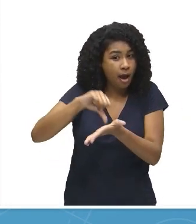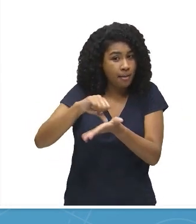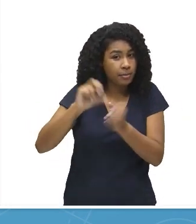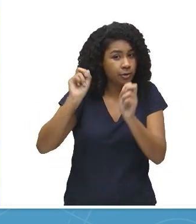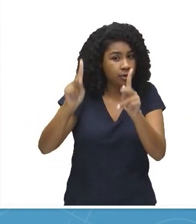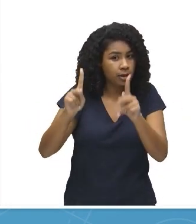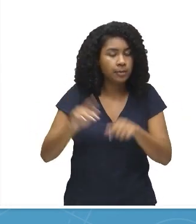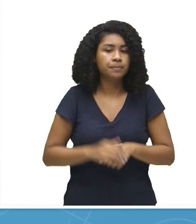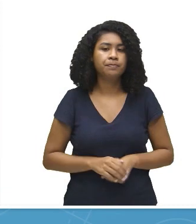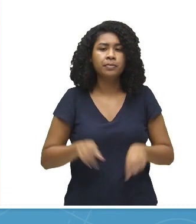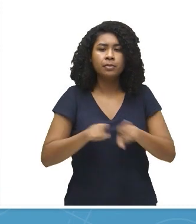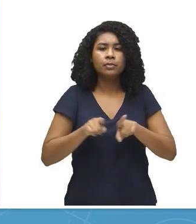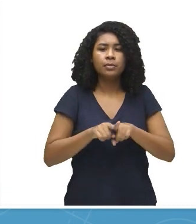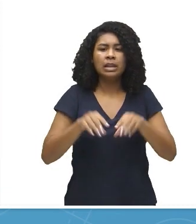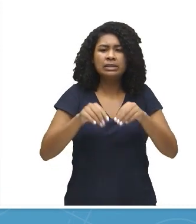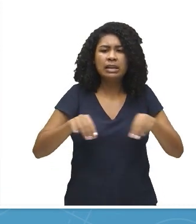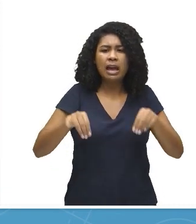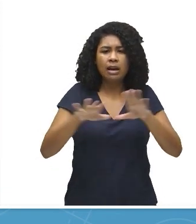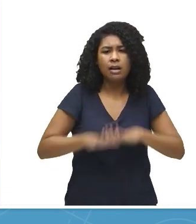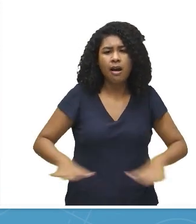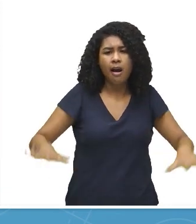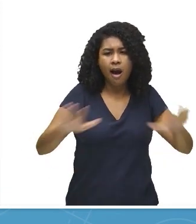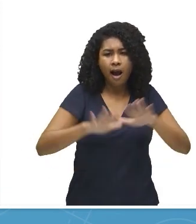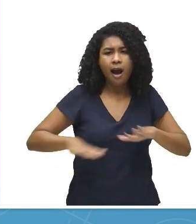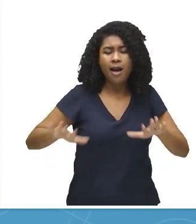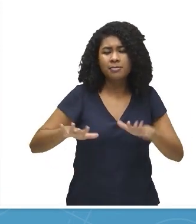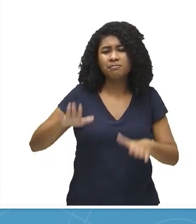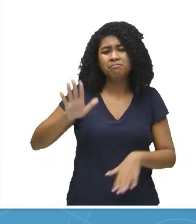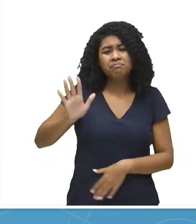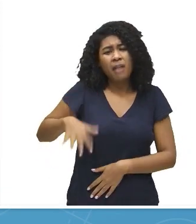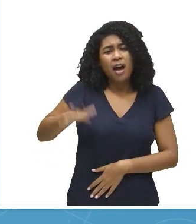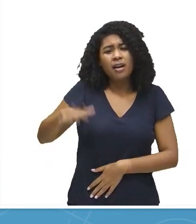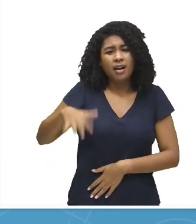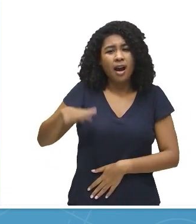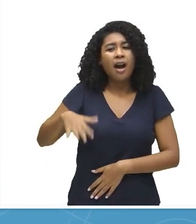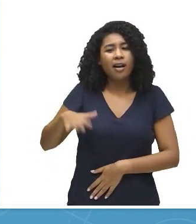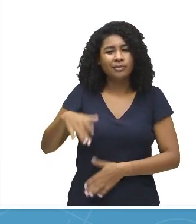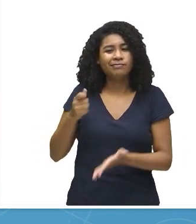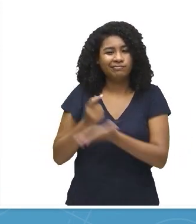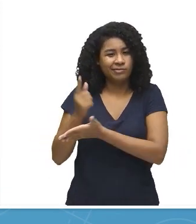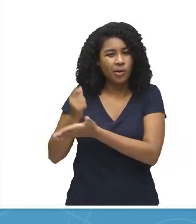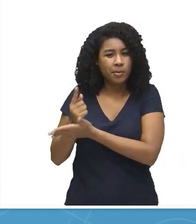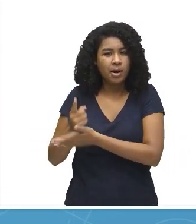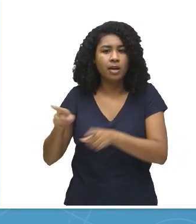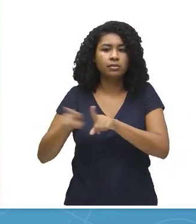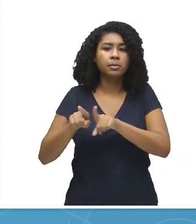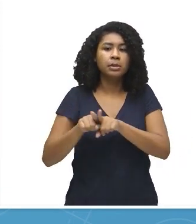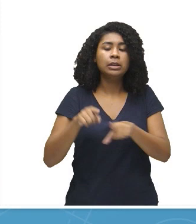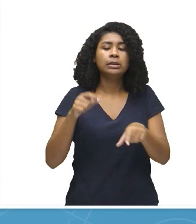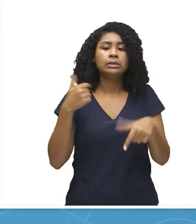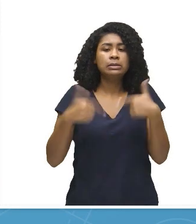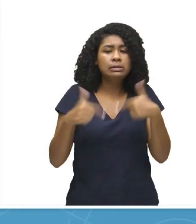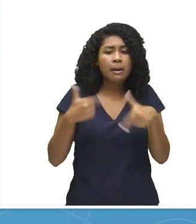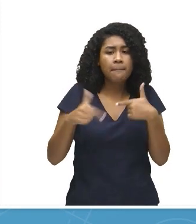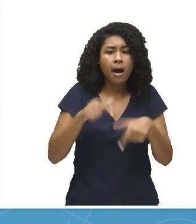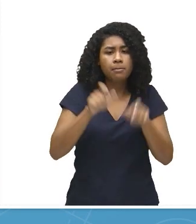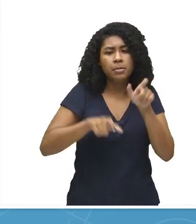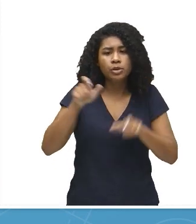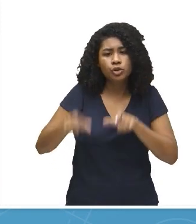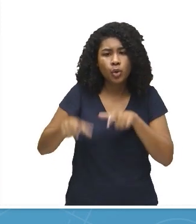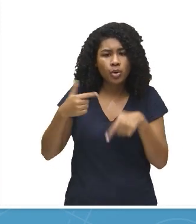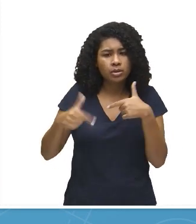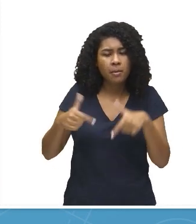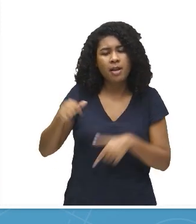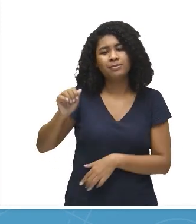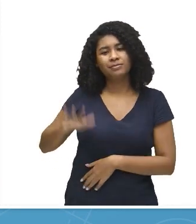mais acessíveis, né, mais baixos para instalar a indústria. A mão de obra, né, mais barata nesses outros estados.